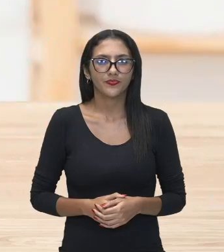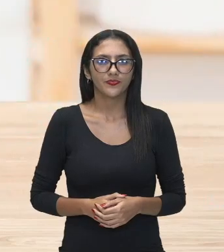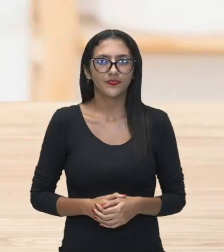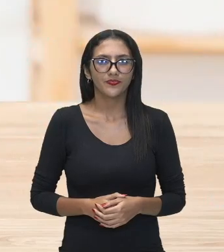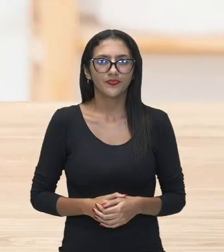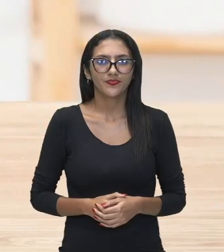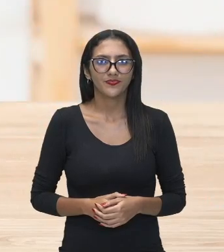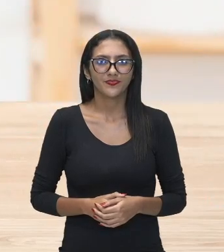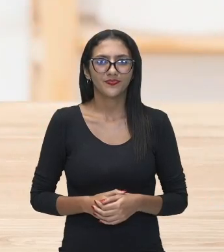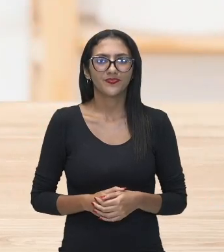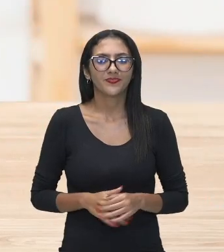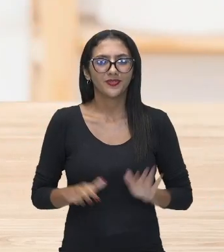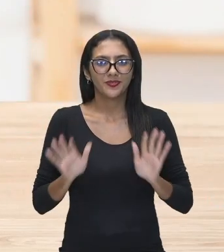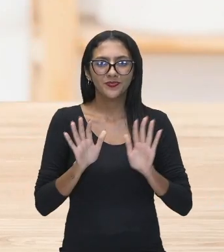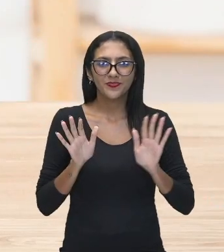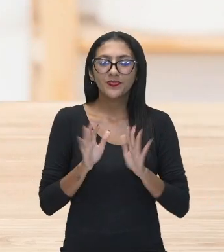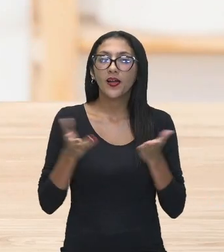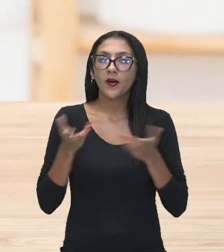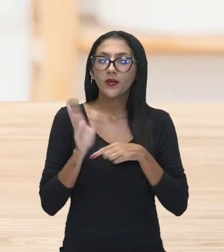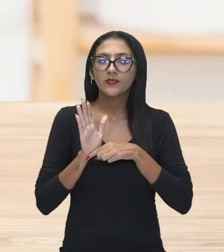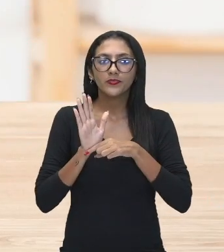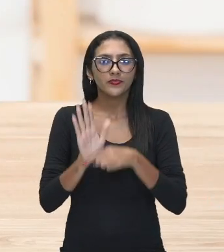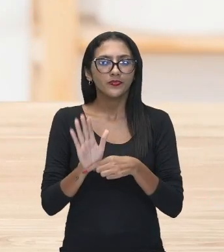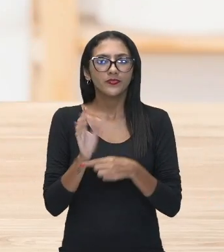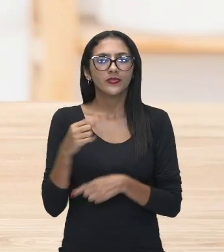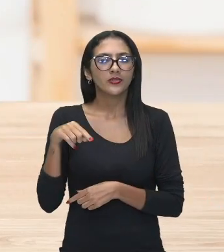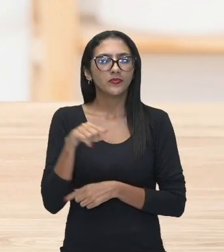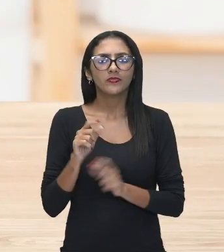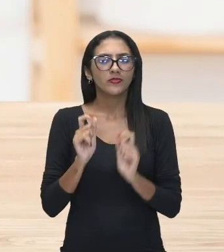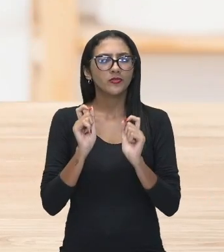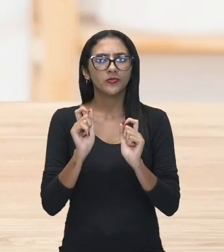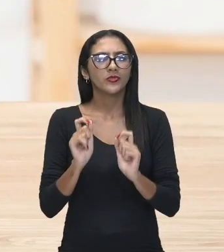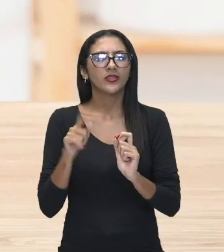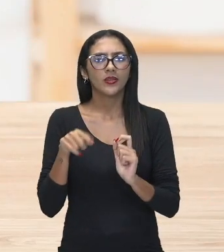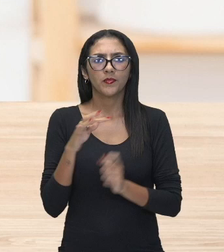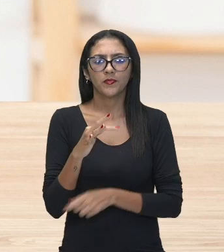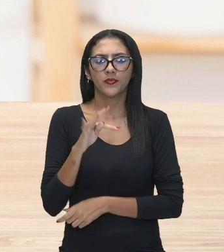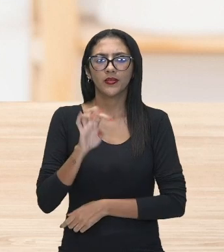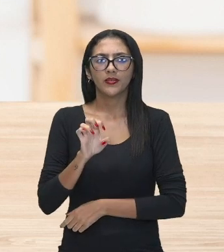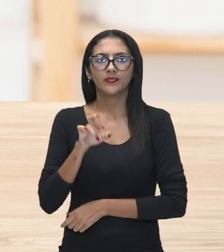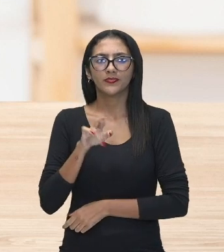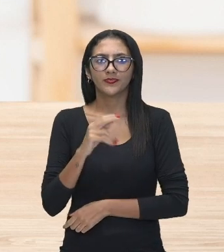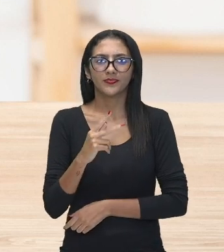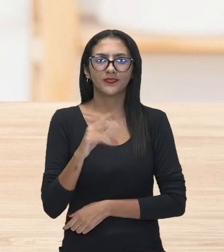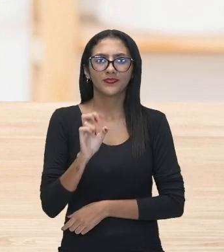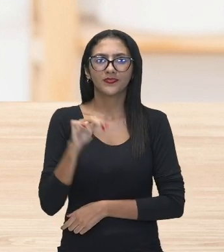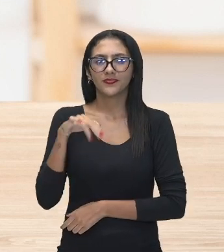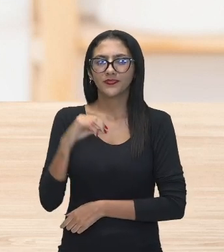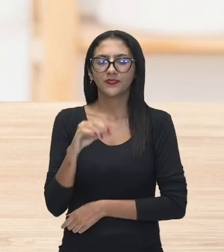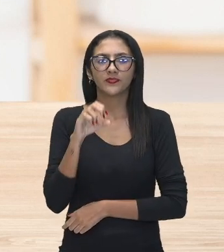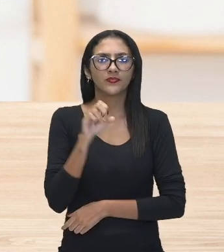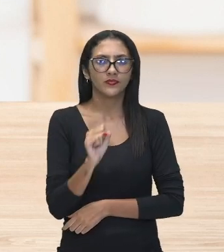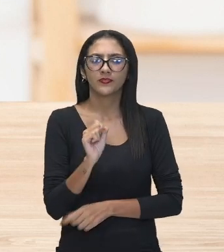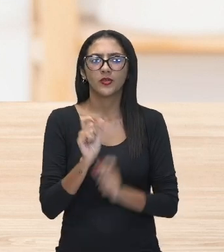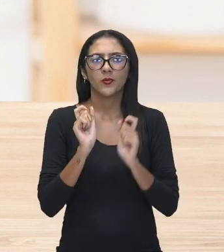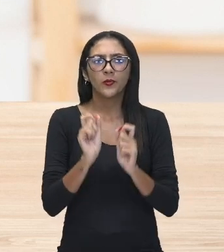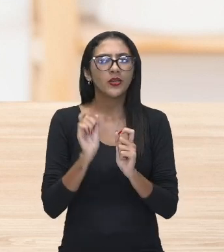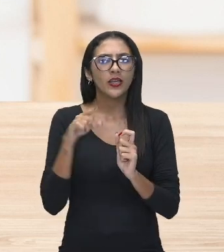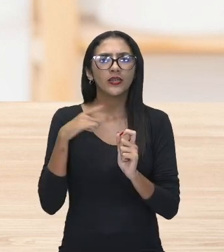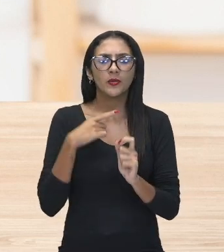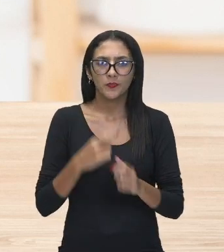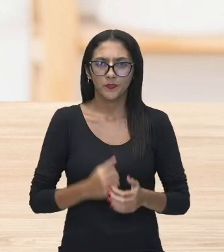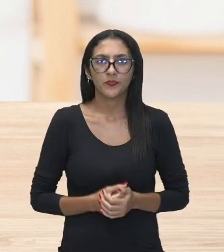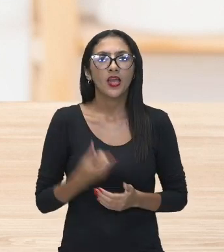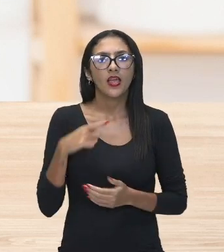Olá, meus queridos, eu estou aqui para falar um pouco para vocês sobre os terpenos. O que são os terpenos, né? Os terpenos